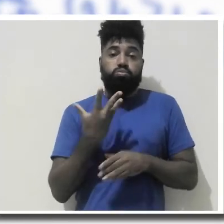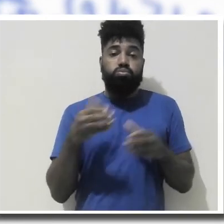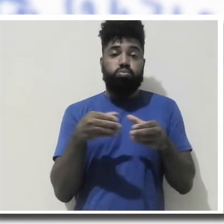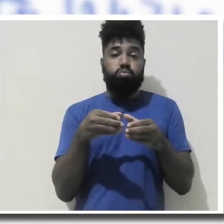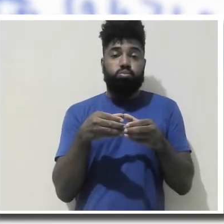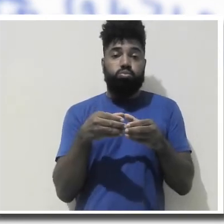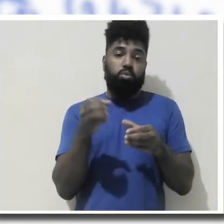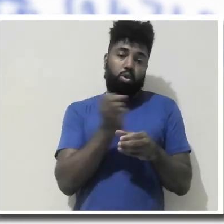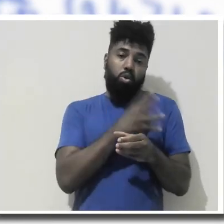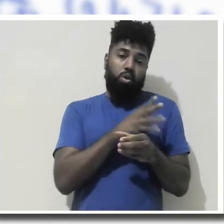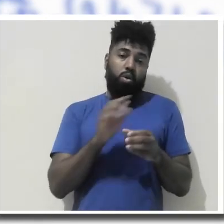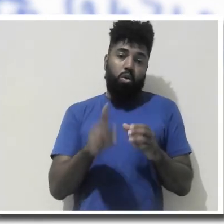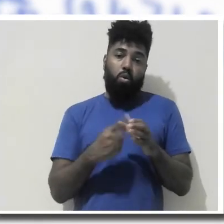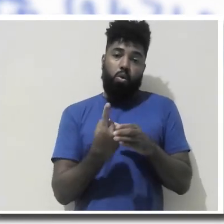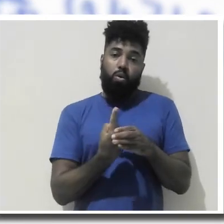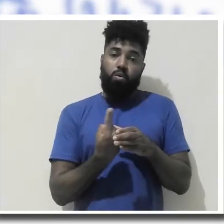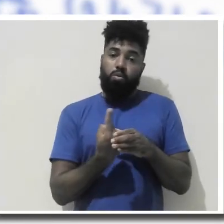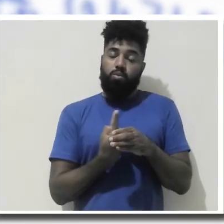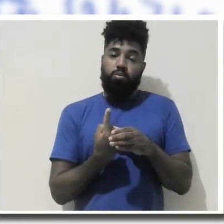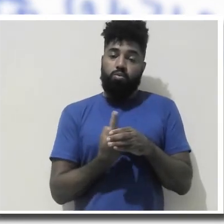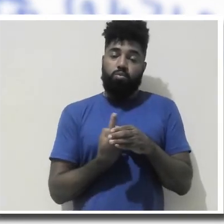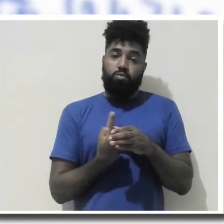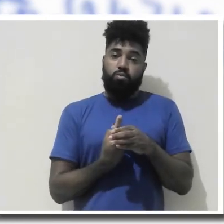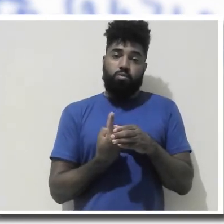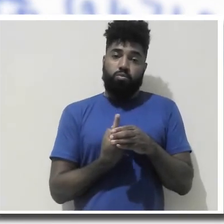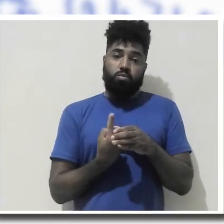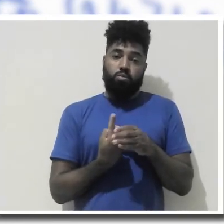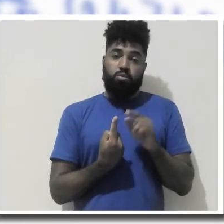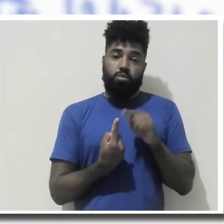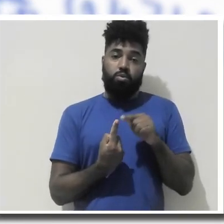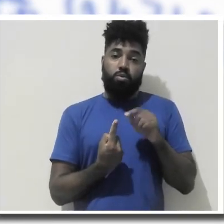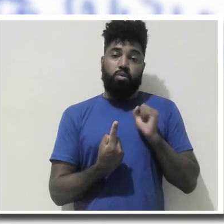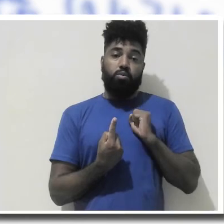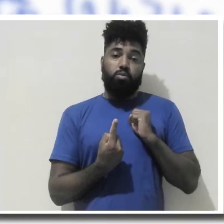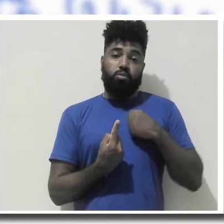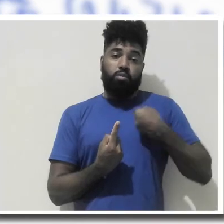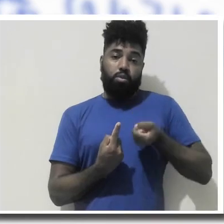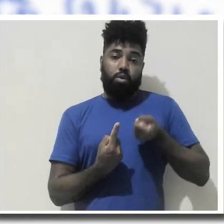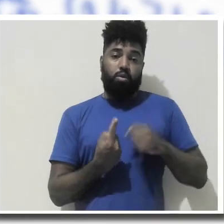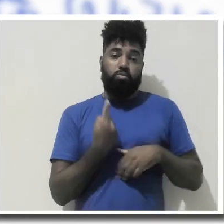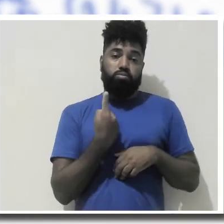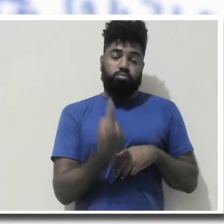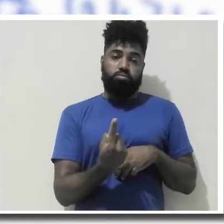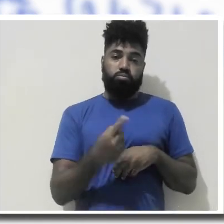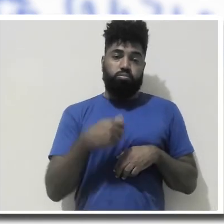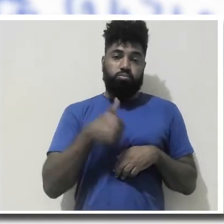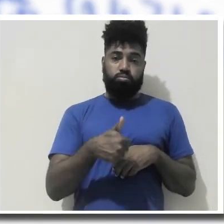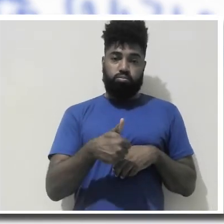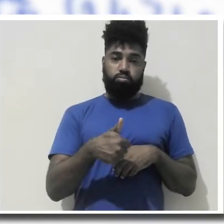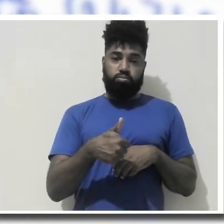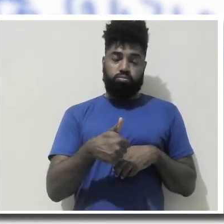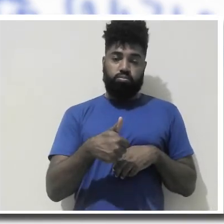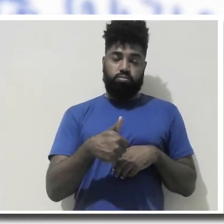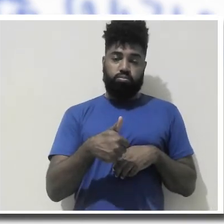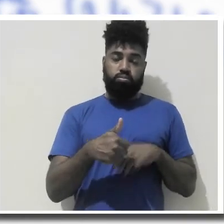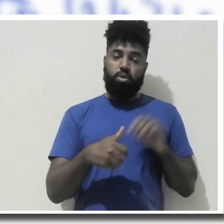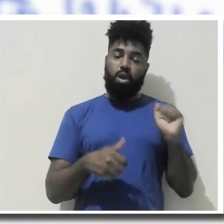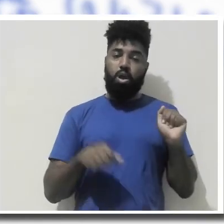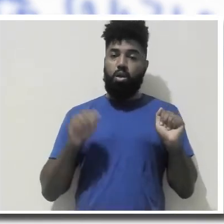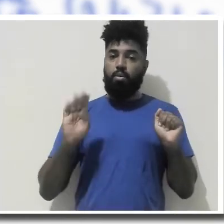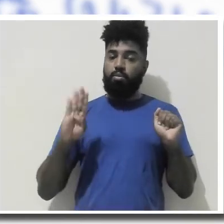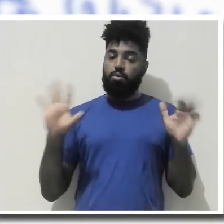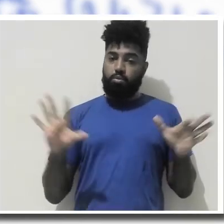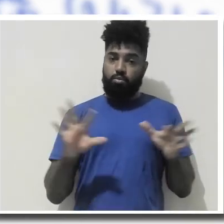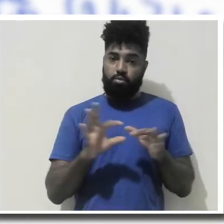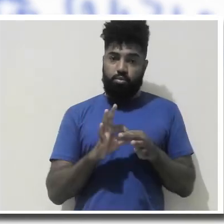conjunto, que tem apenas o elemento, que é um número 1. Então, a interseção de A com B é